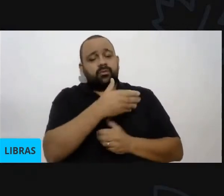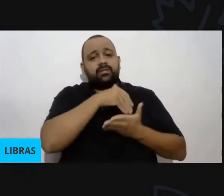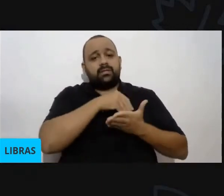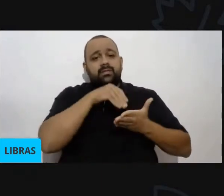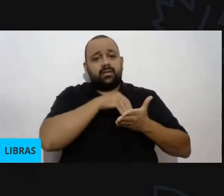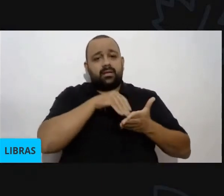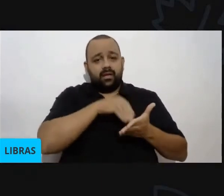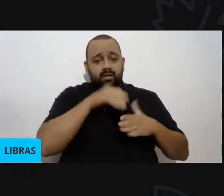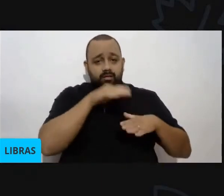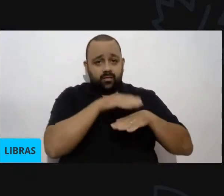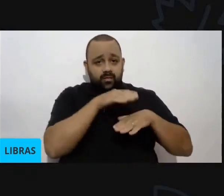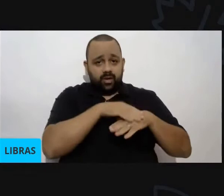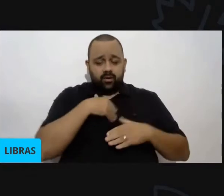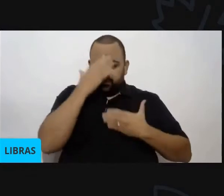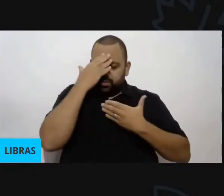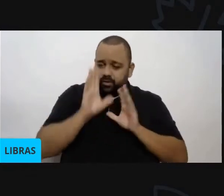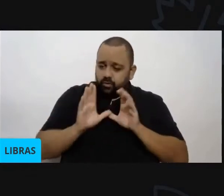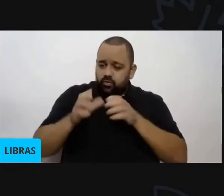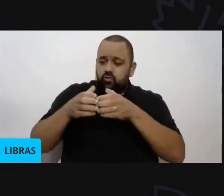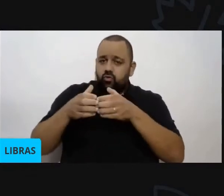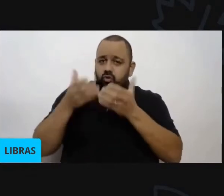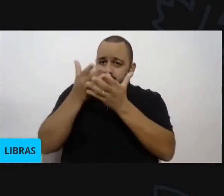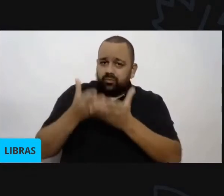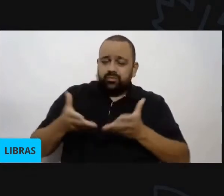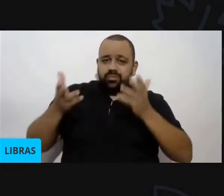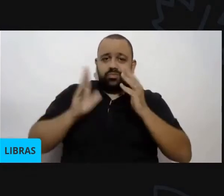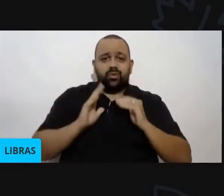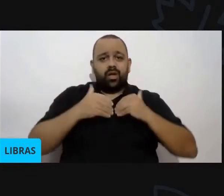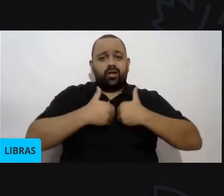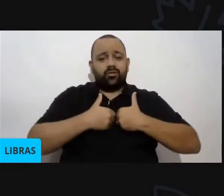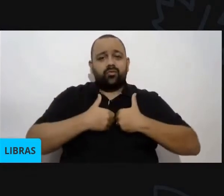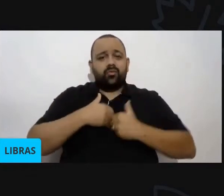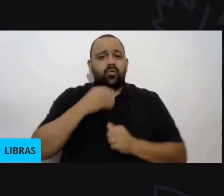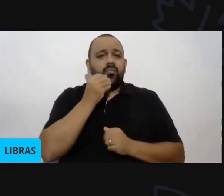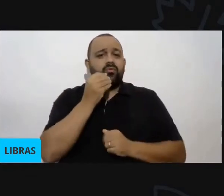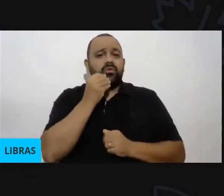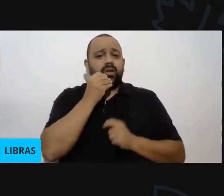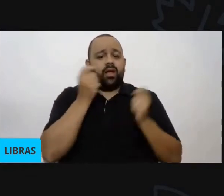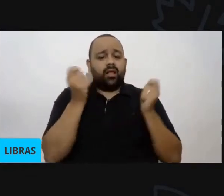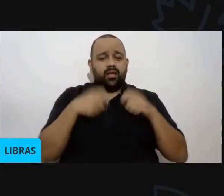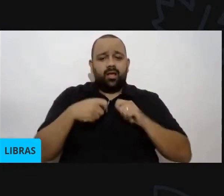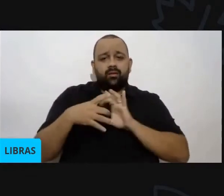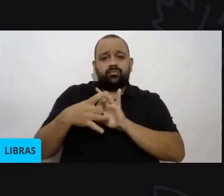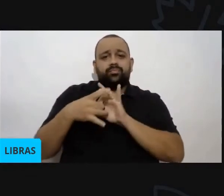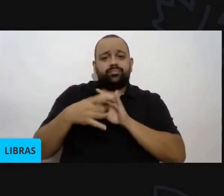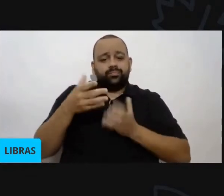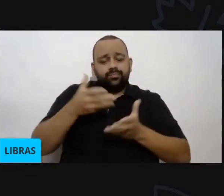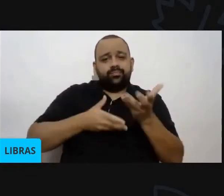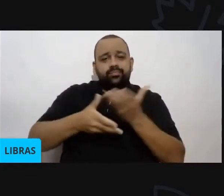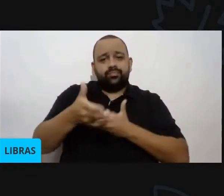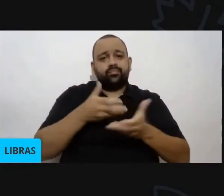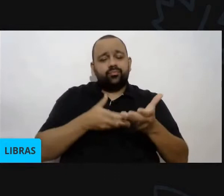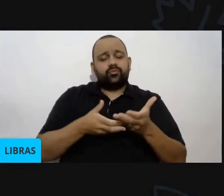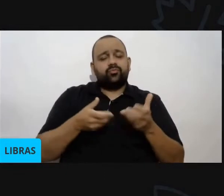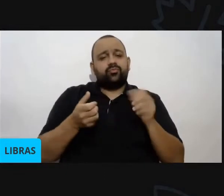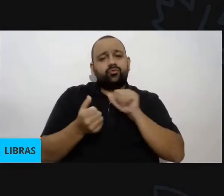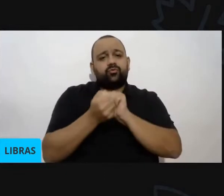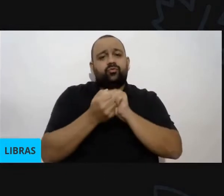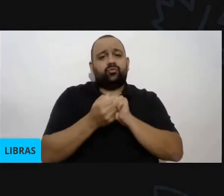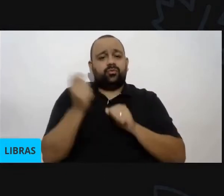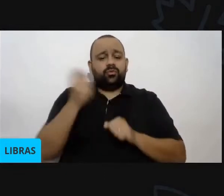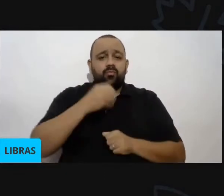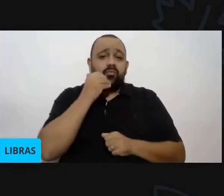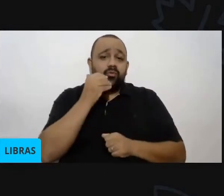o grupo, né, dos Amigos dos Autistas, por mais uma oportunidade daí da gente estar junto, né, já tivemos juntos em outras oportunidades,